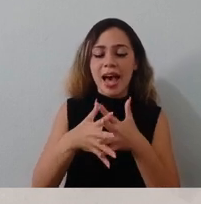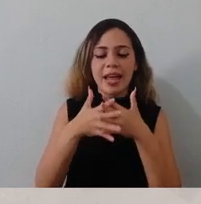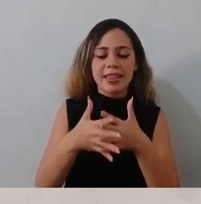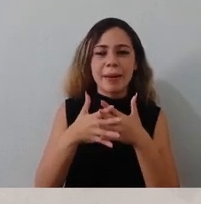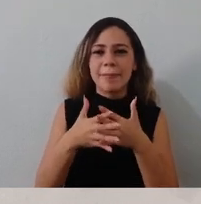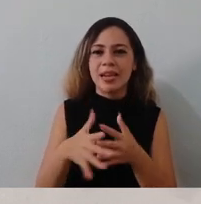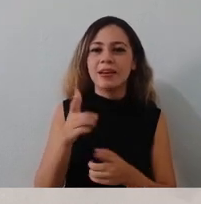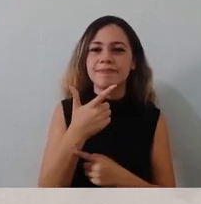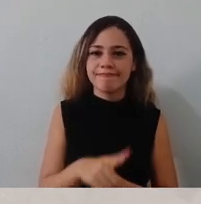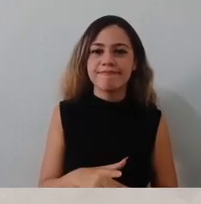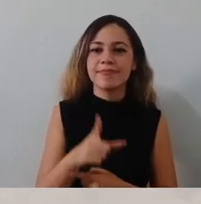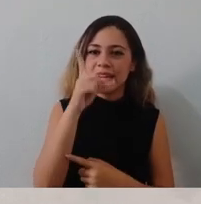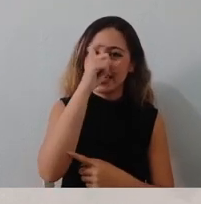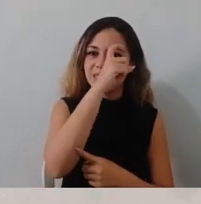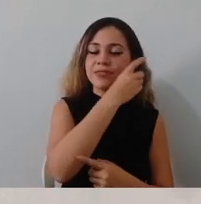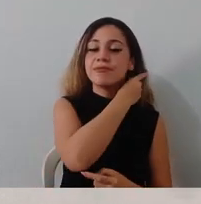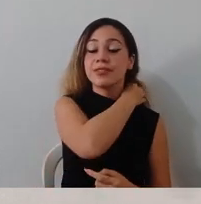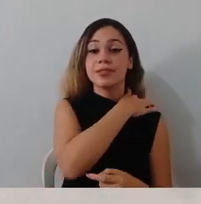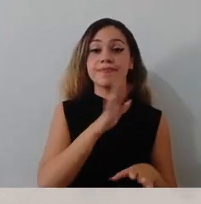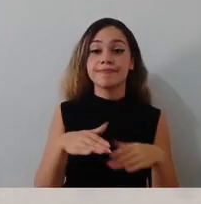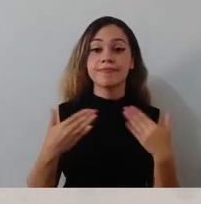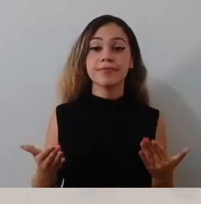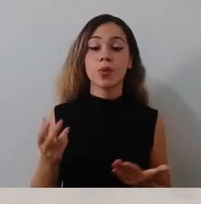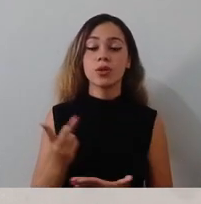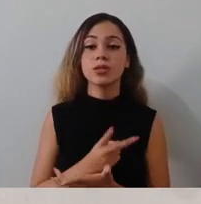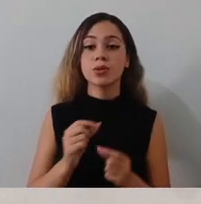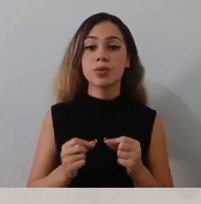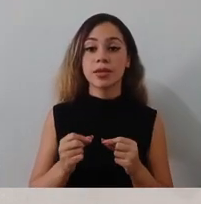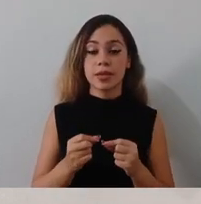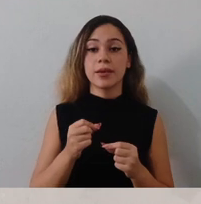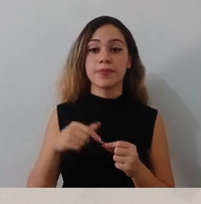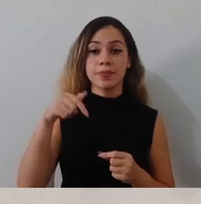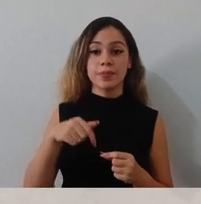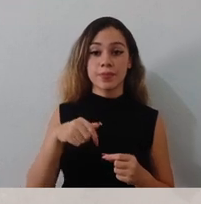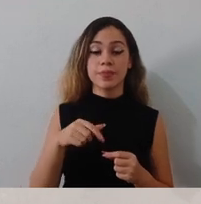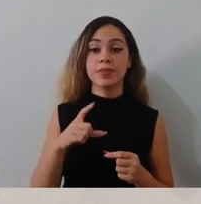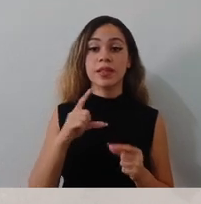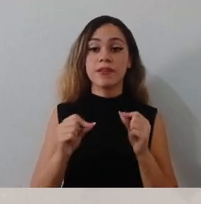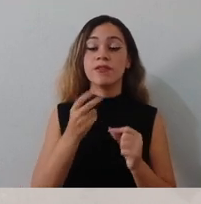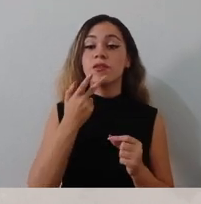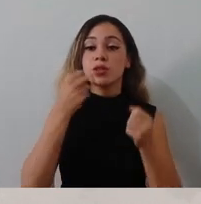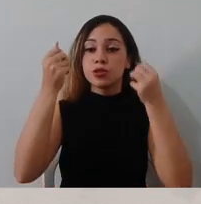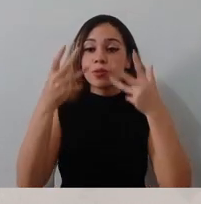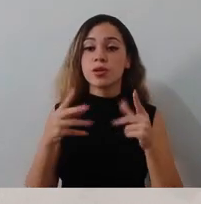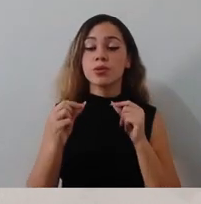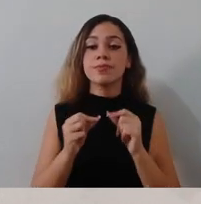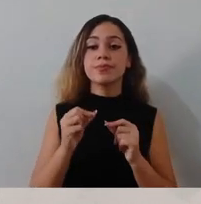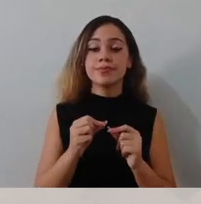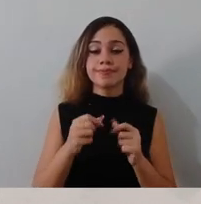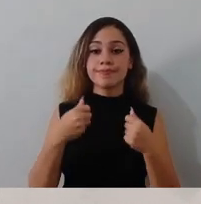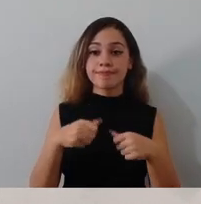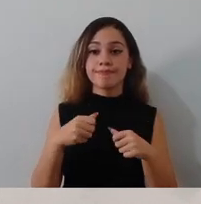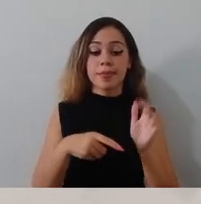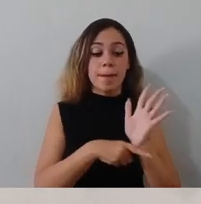prejudicar, de atrapalhar ainda mais esse processo. Então, as políticas públicas em relação a essa temática, elas estão